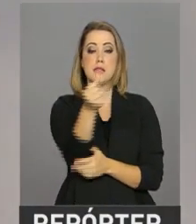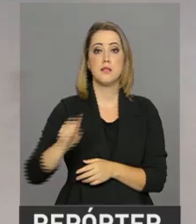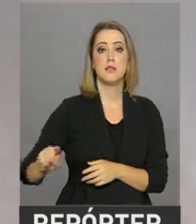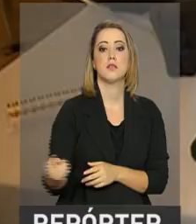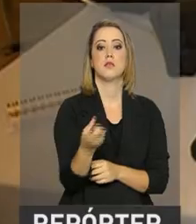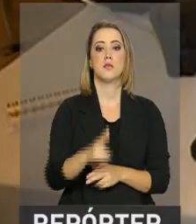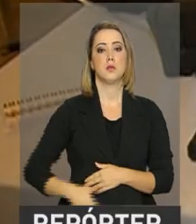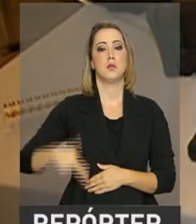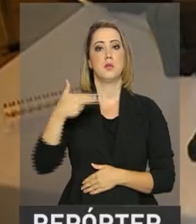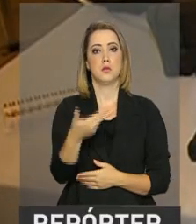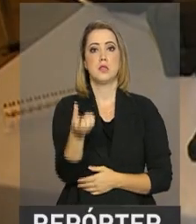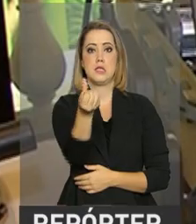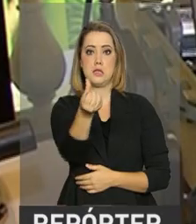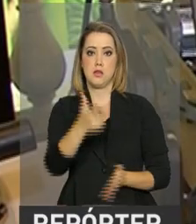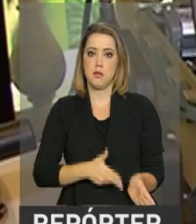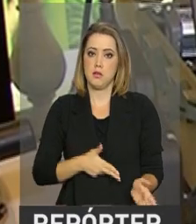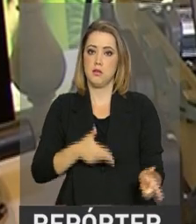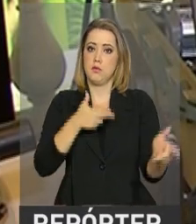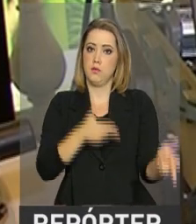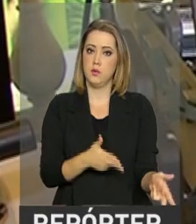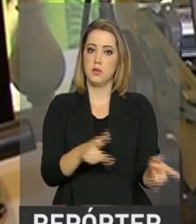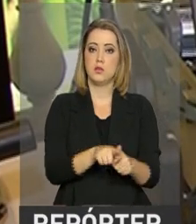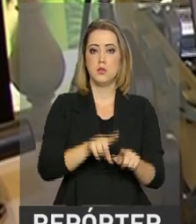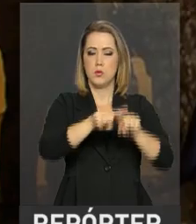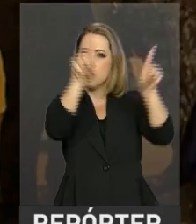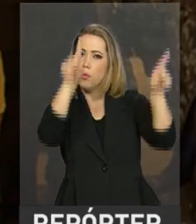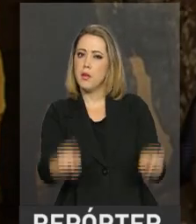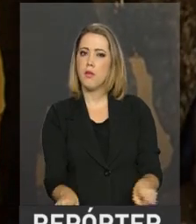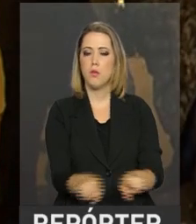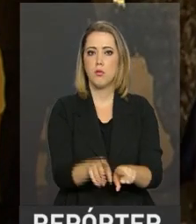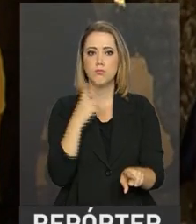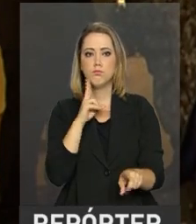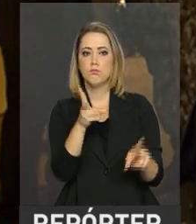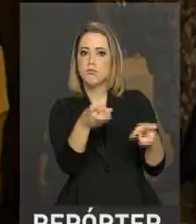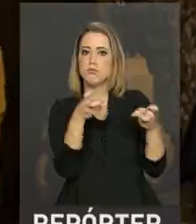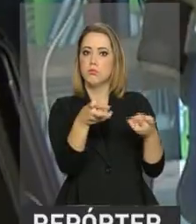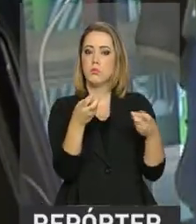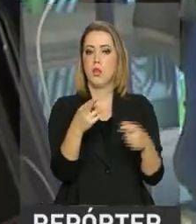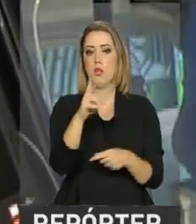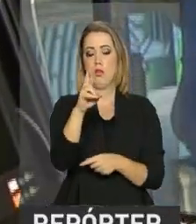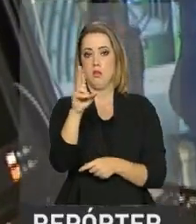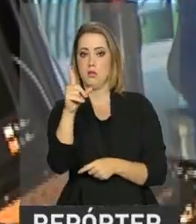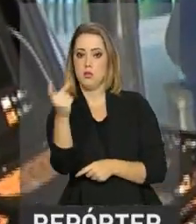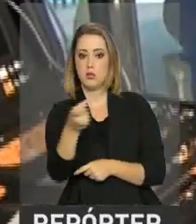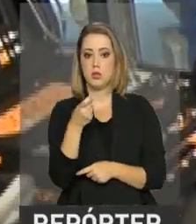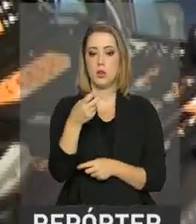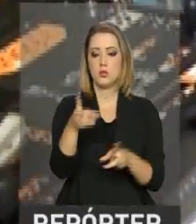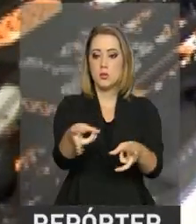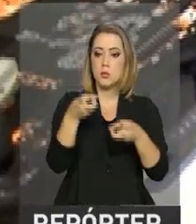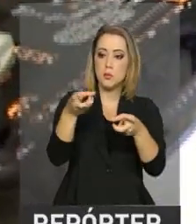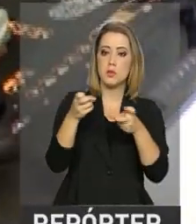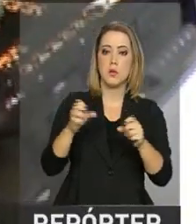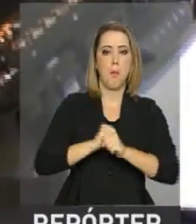para pistolas seis fuzis aparelho de raio x portátil detector de substâncias explosivas e até um